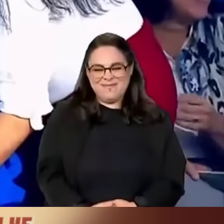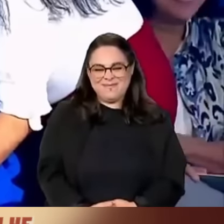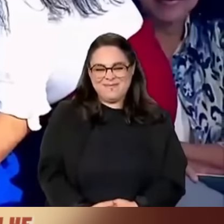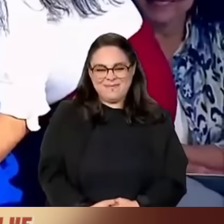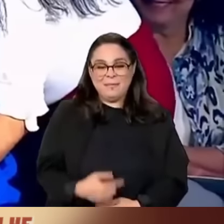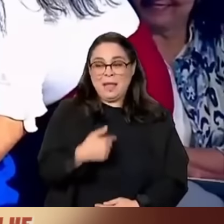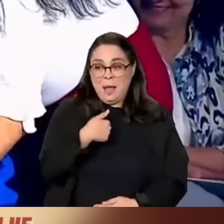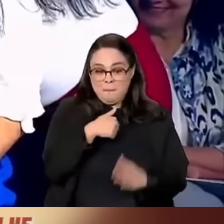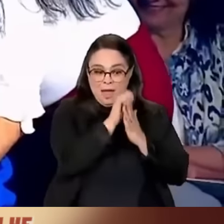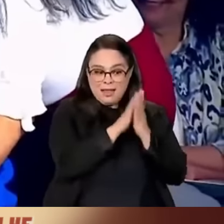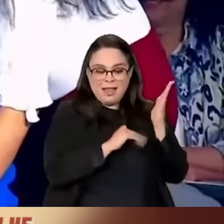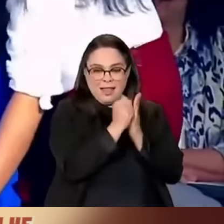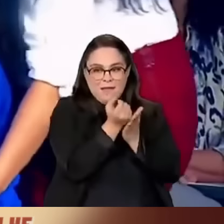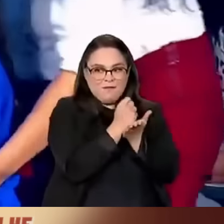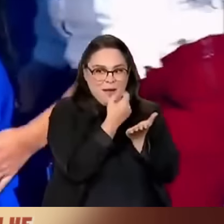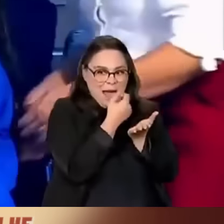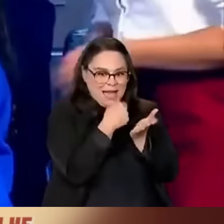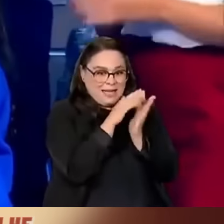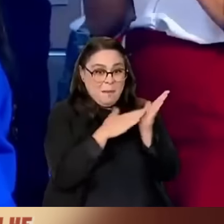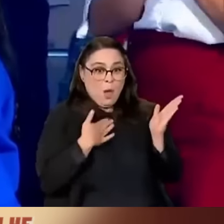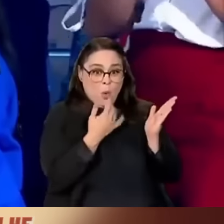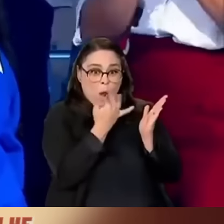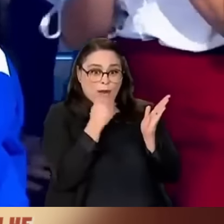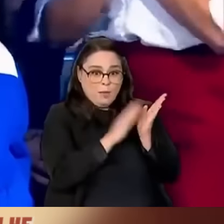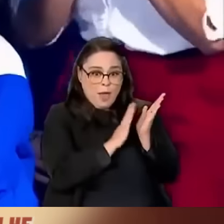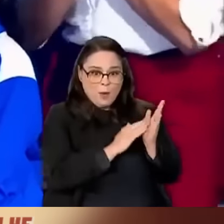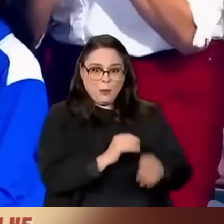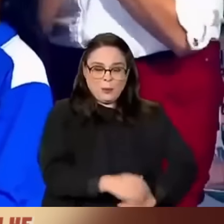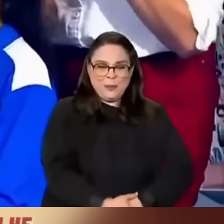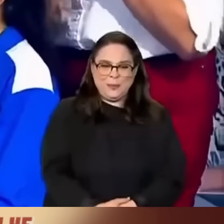E eu pintei a farmácia.